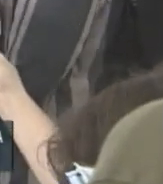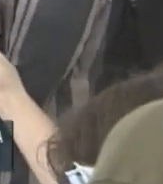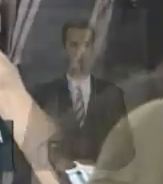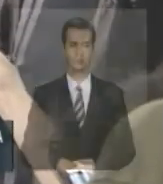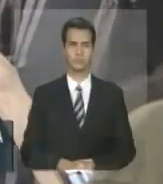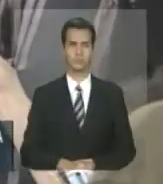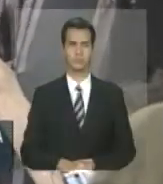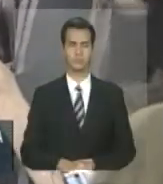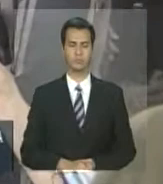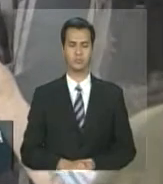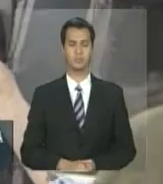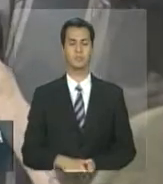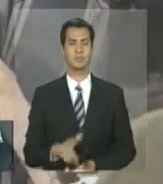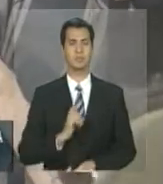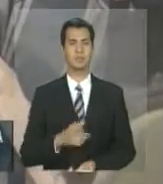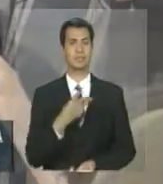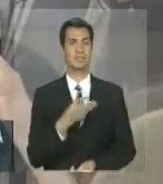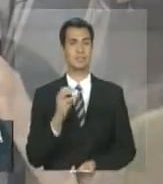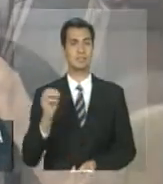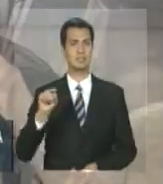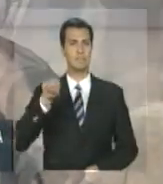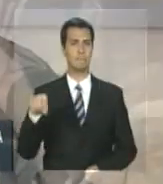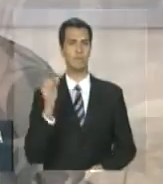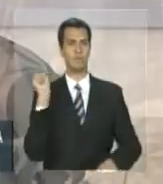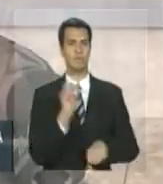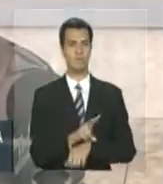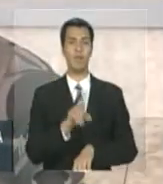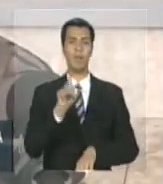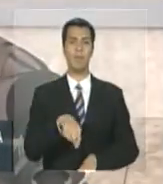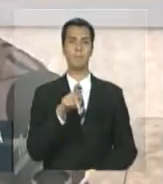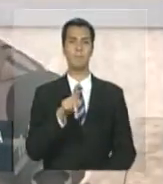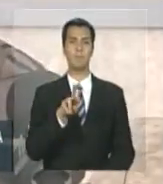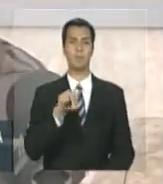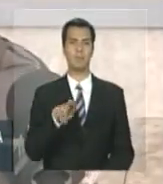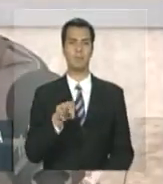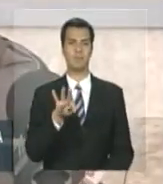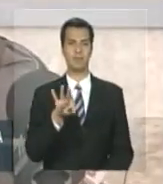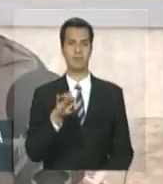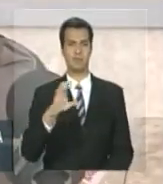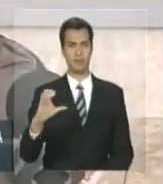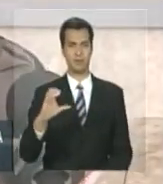Não, essas 300 mil vagas são Pronatec Brasil Sem Miséria.